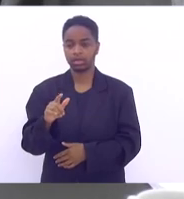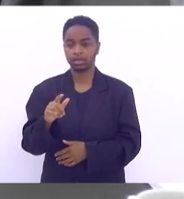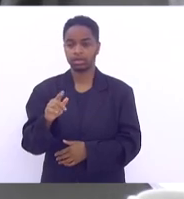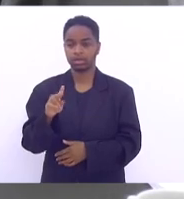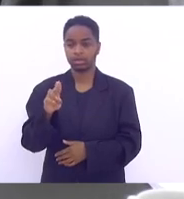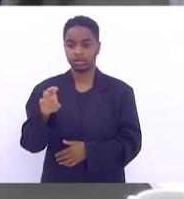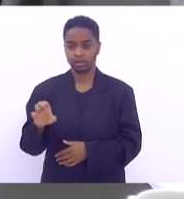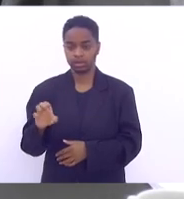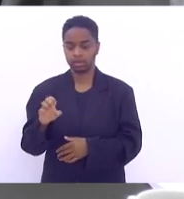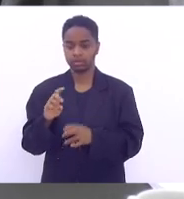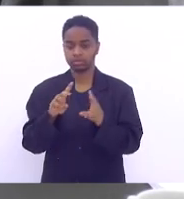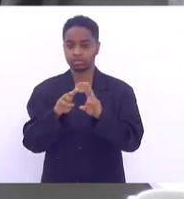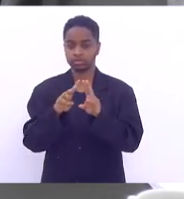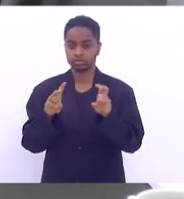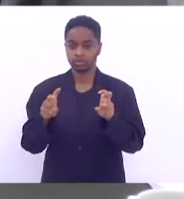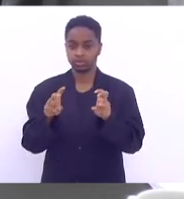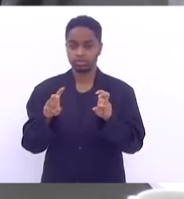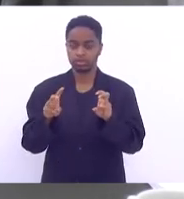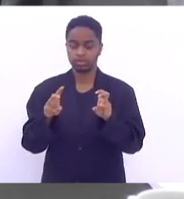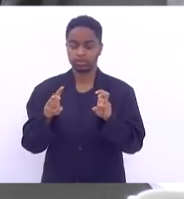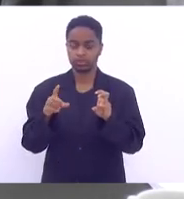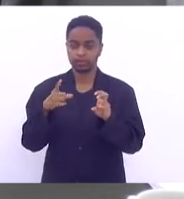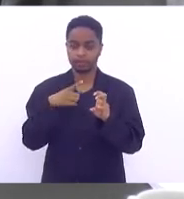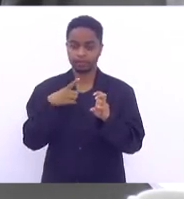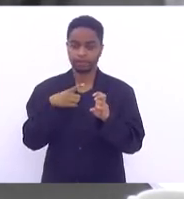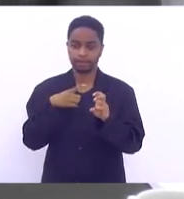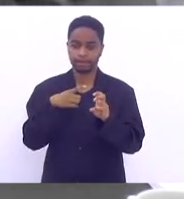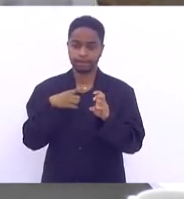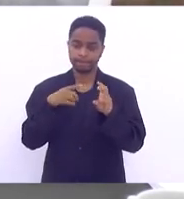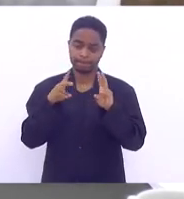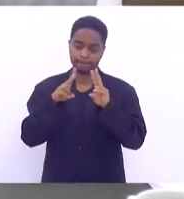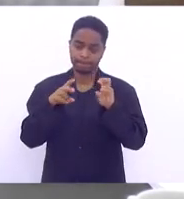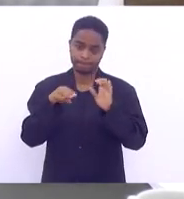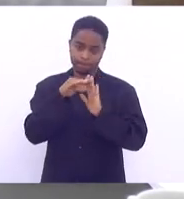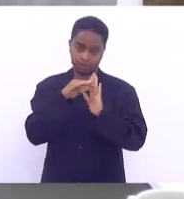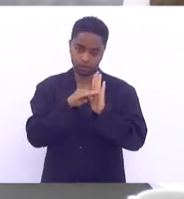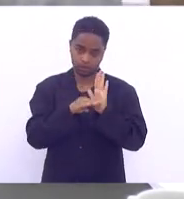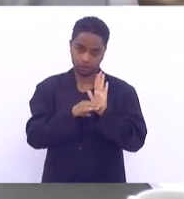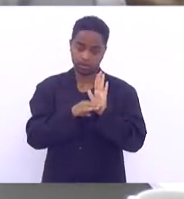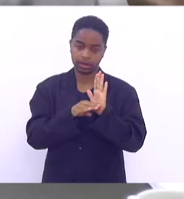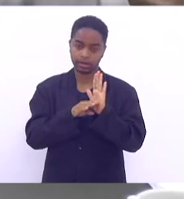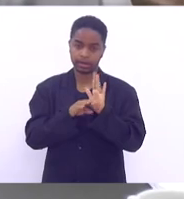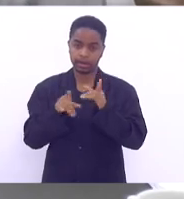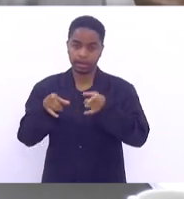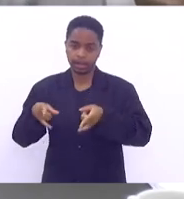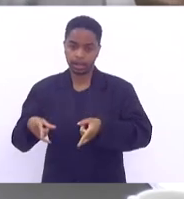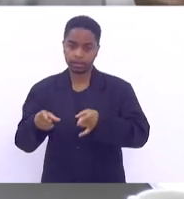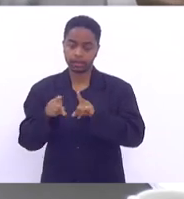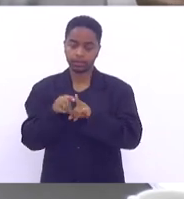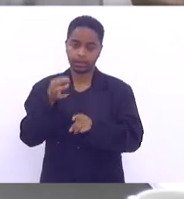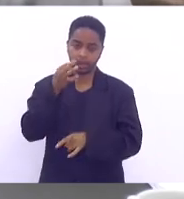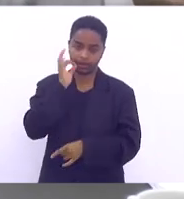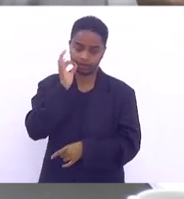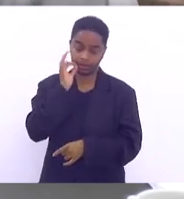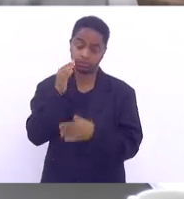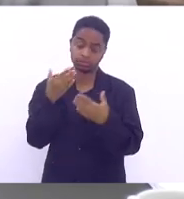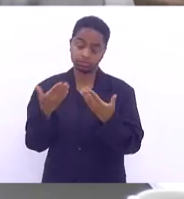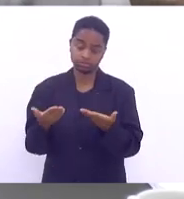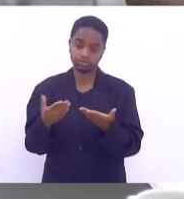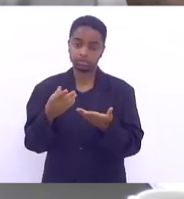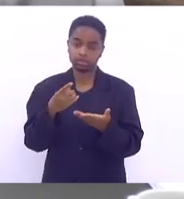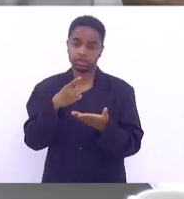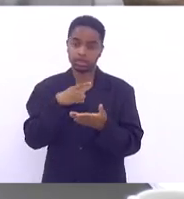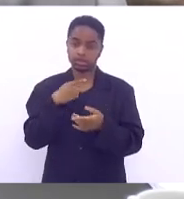paradigma cama e café. Aqui se trata de programa, e a gente aqui tem, né, dentro